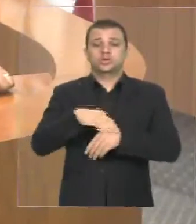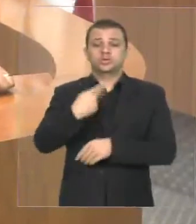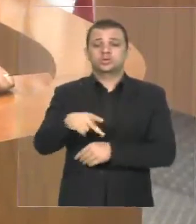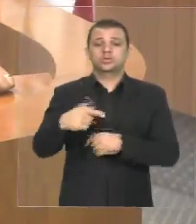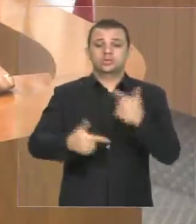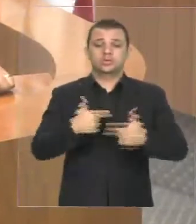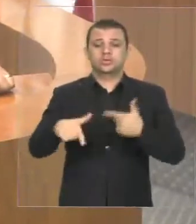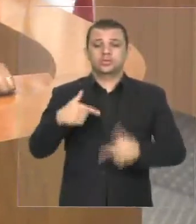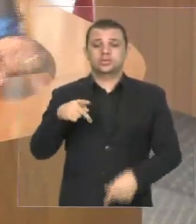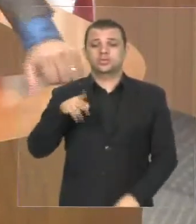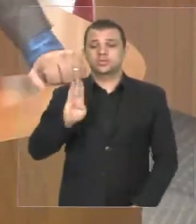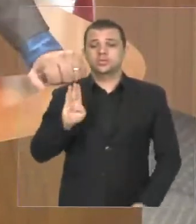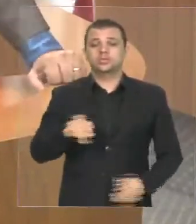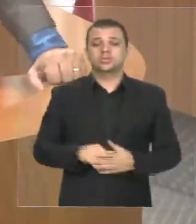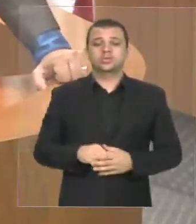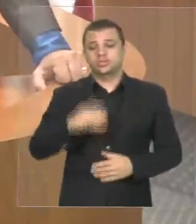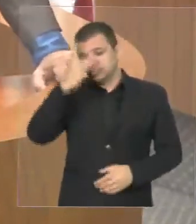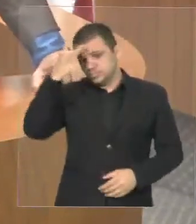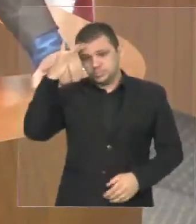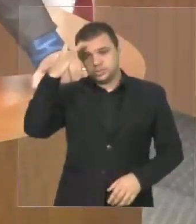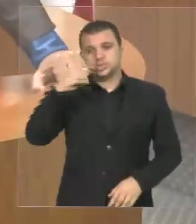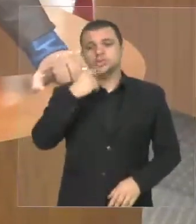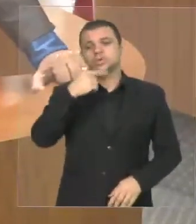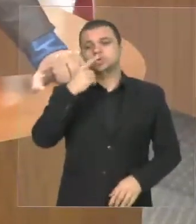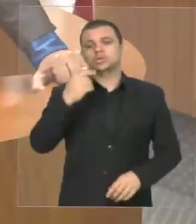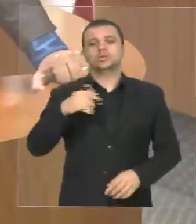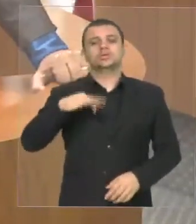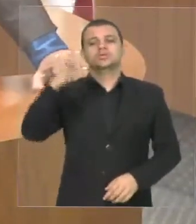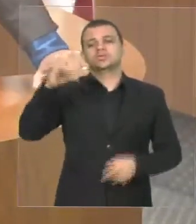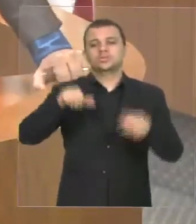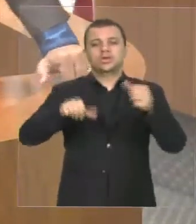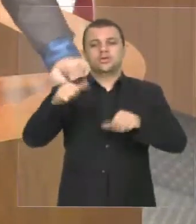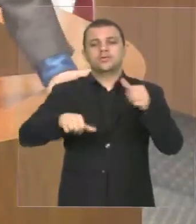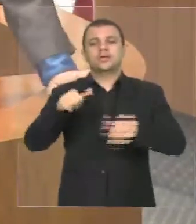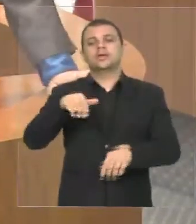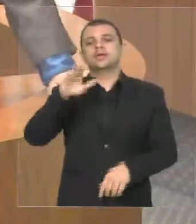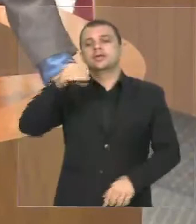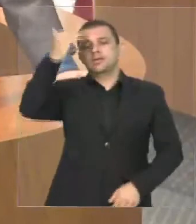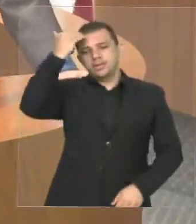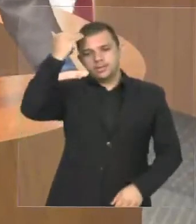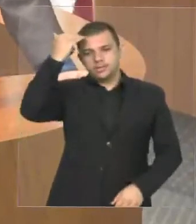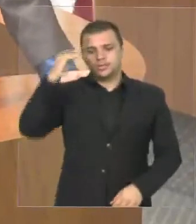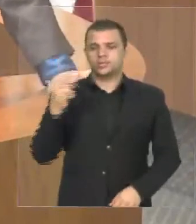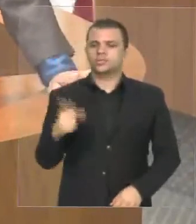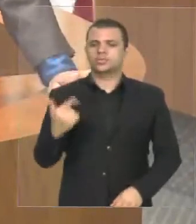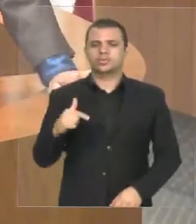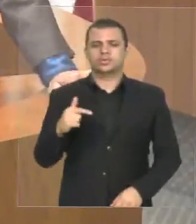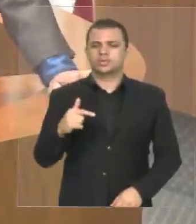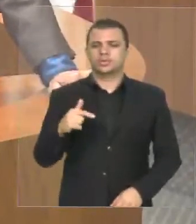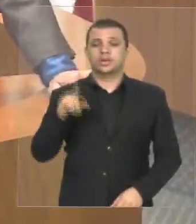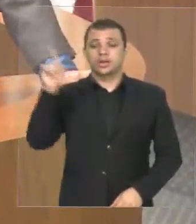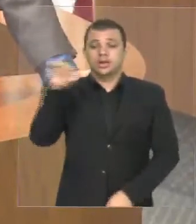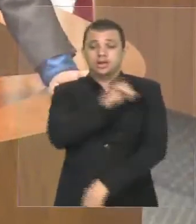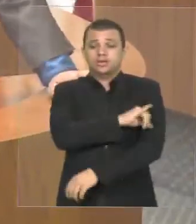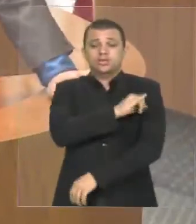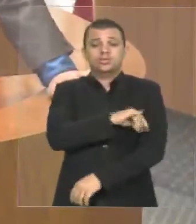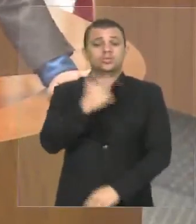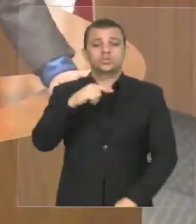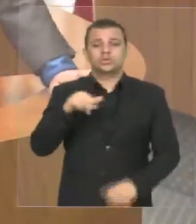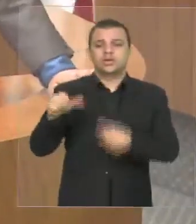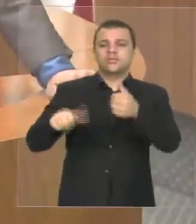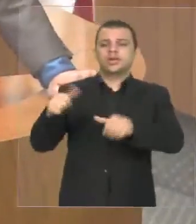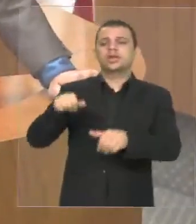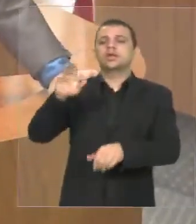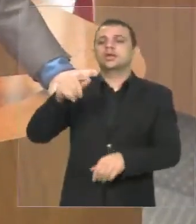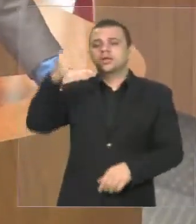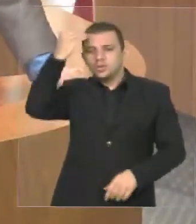públicos, ninguém vai querer avaliar de quem é a culpa. Ninguém está avaliando de quem é a culpa lá no Rio de Janeiro. Se é do Cabral,